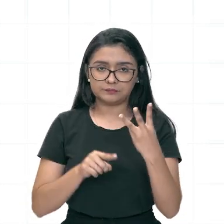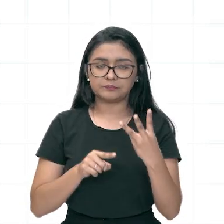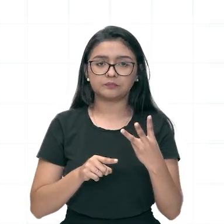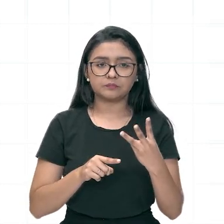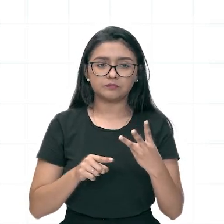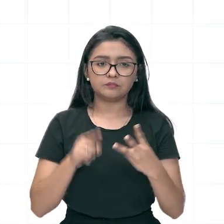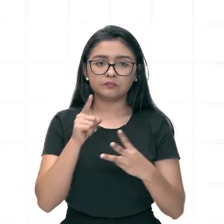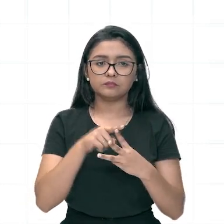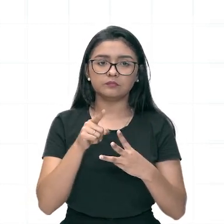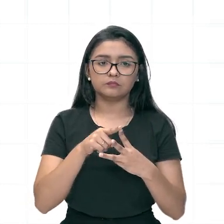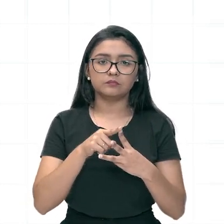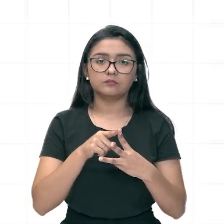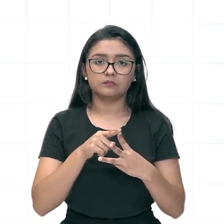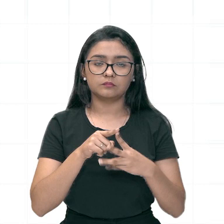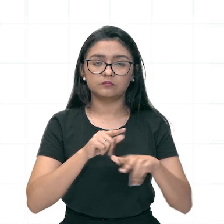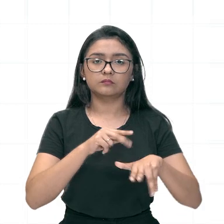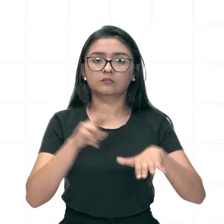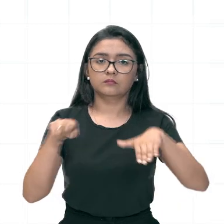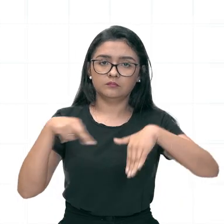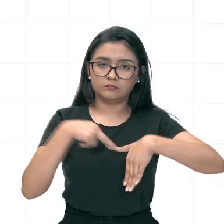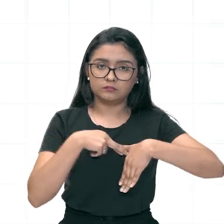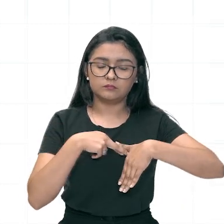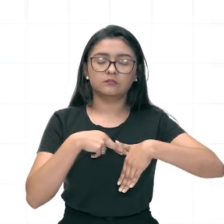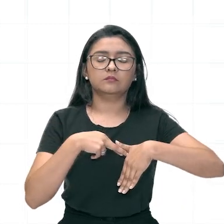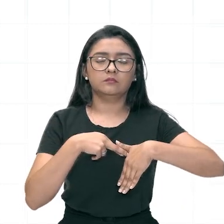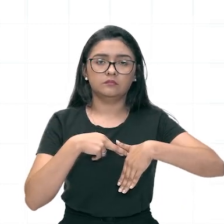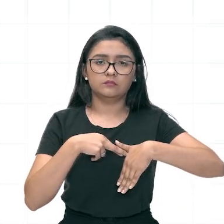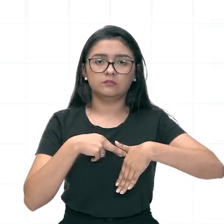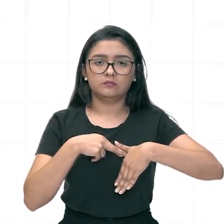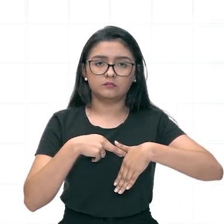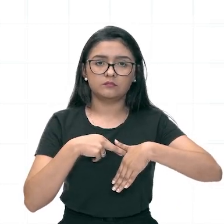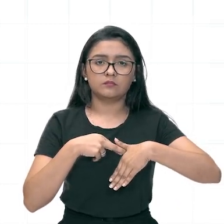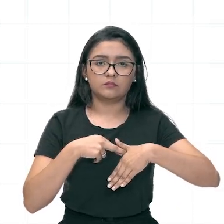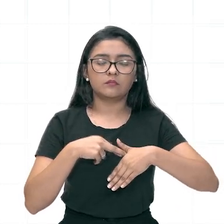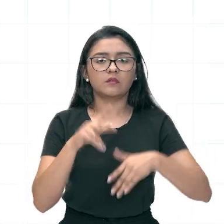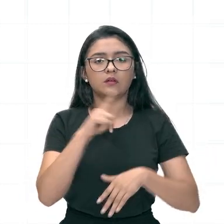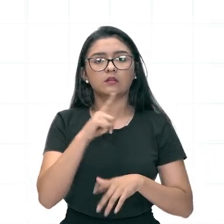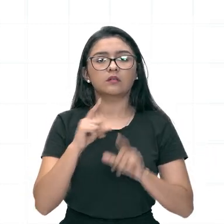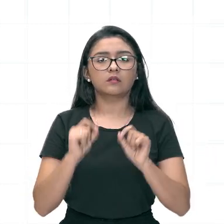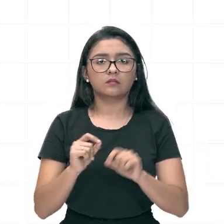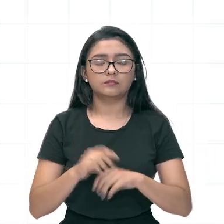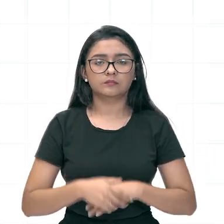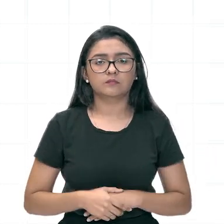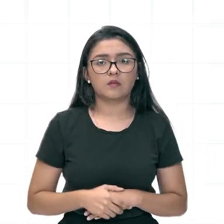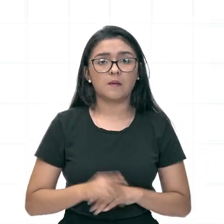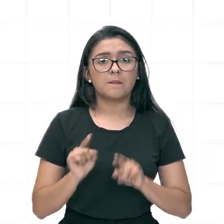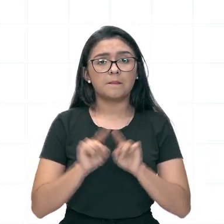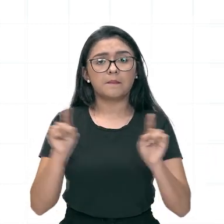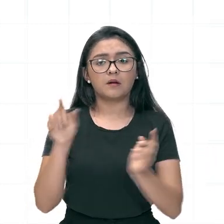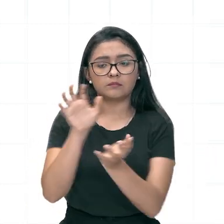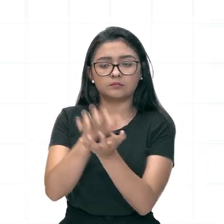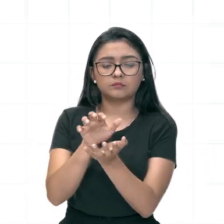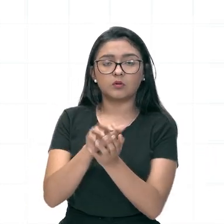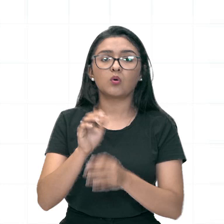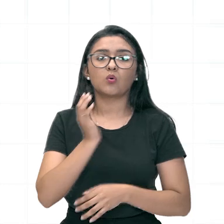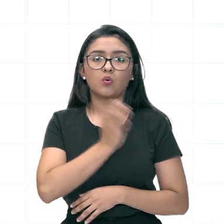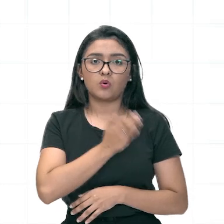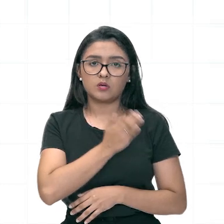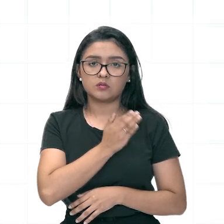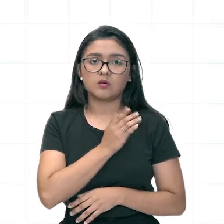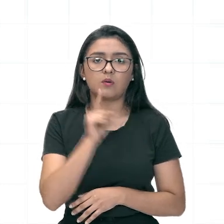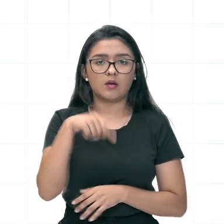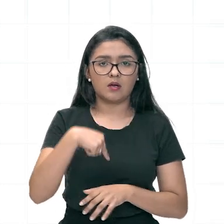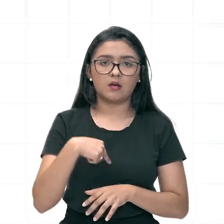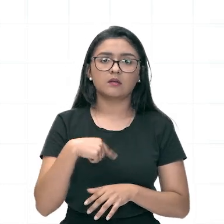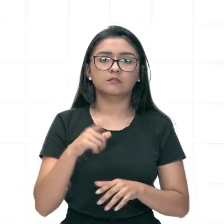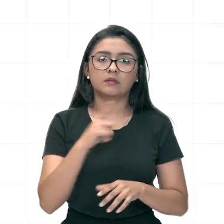cavidades, sendo o ventrículo parcialmente dividido, com exceção dos crocodilianos, que o coração é completamente